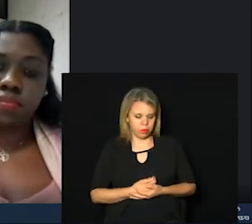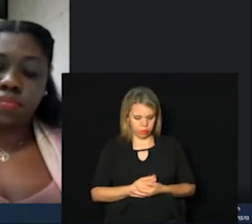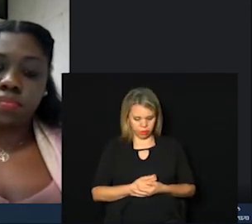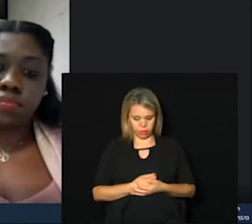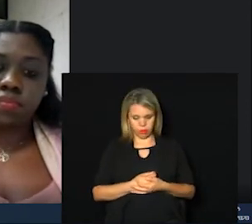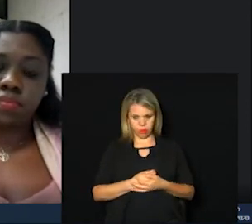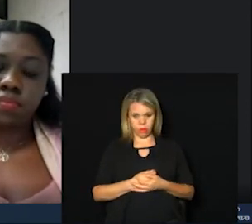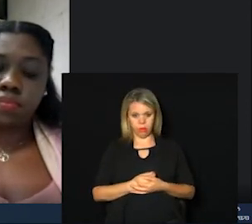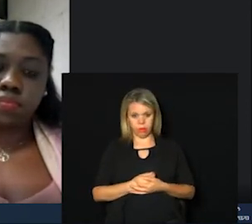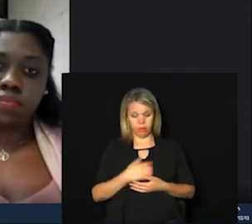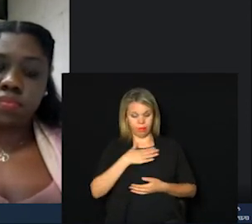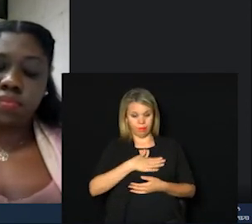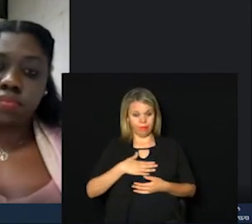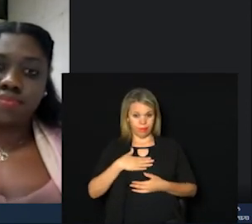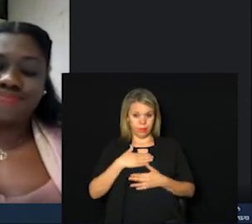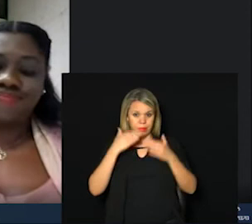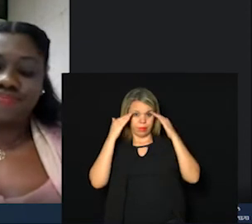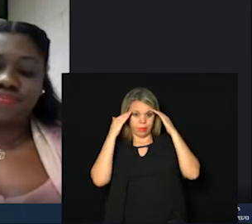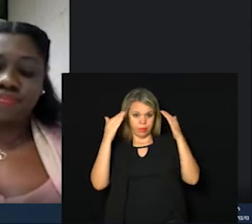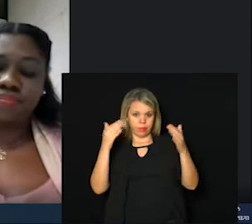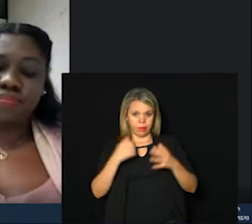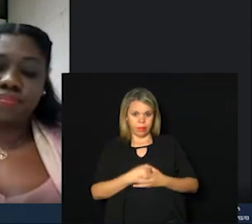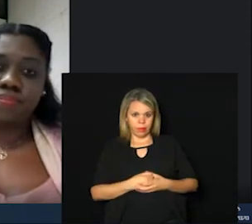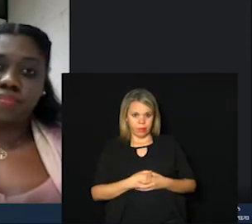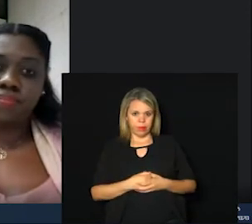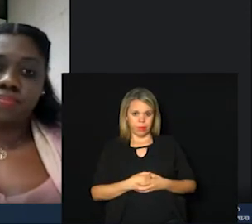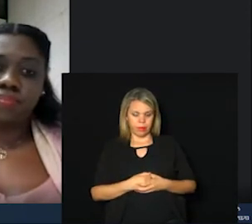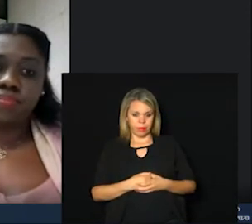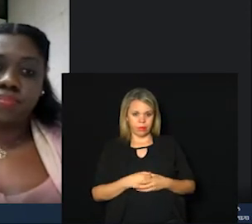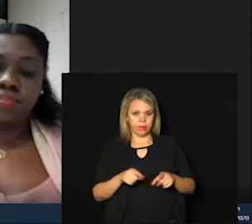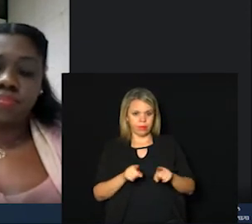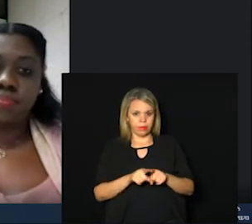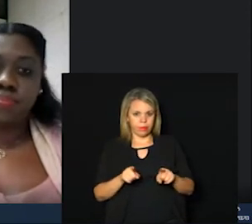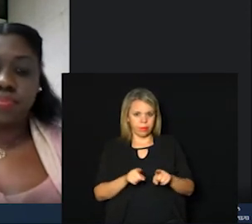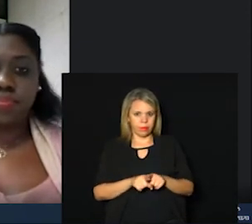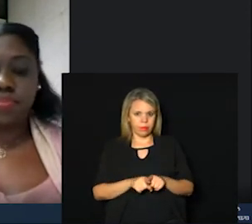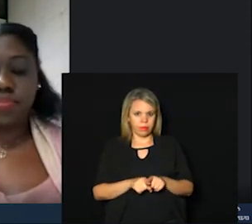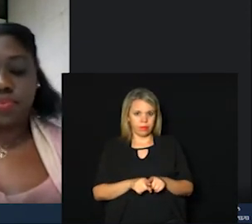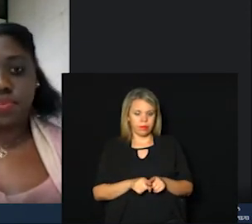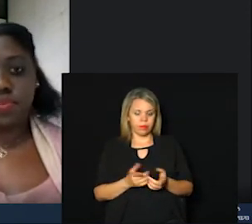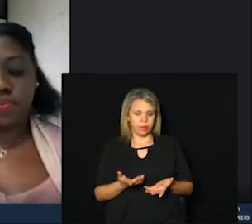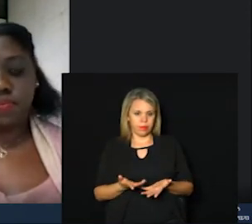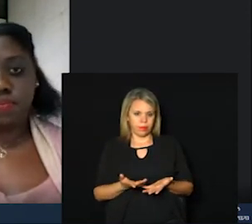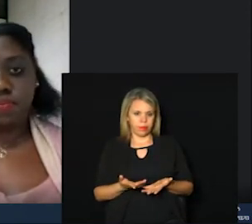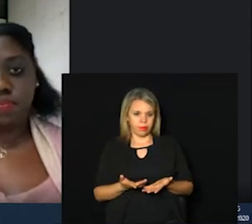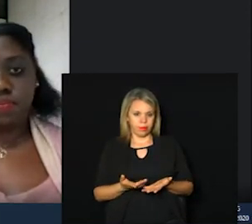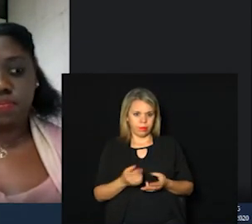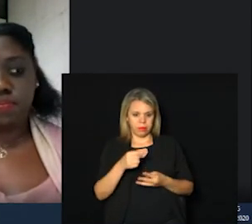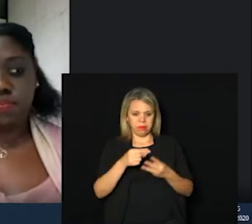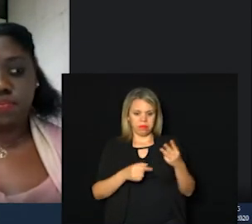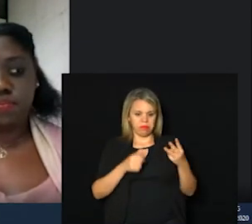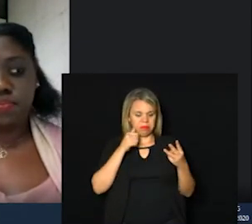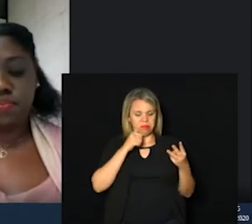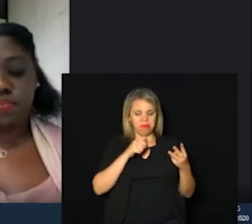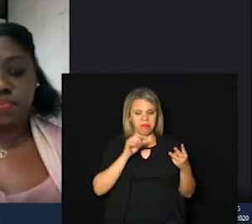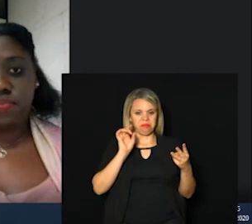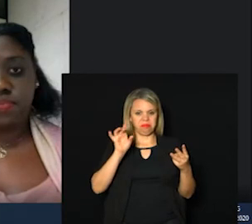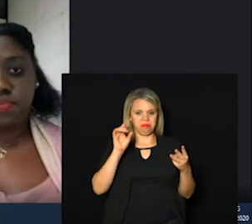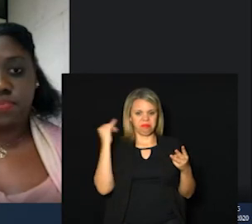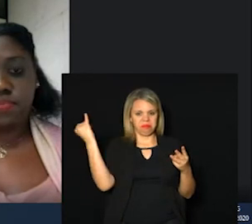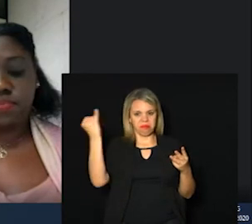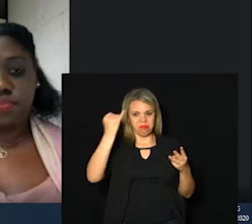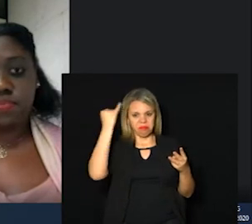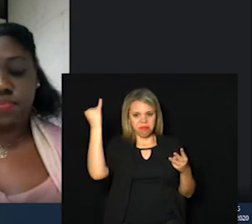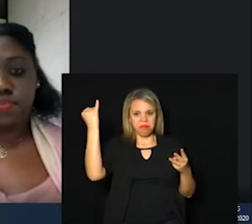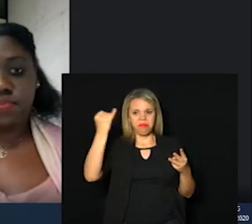oportunidade, para mim, uma honra muito grande ser mediador, né, de estar entre três mulheres muito importantes